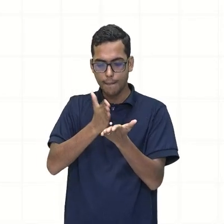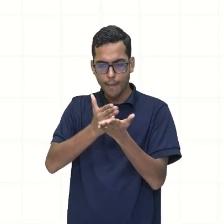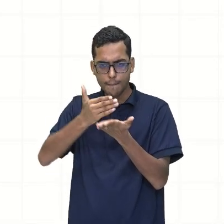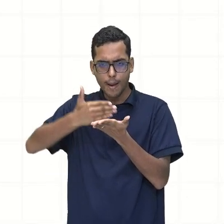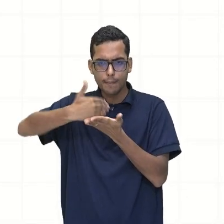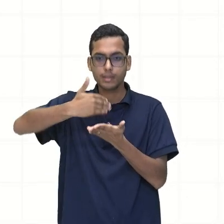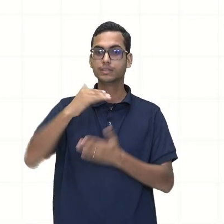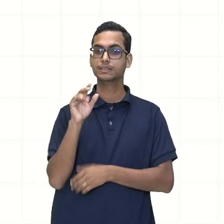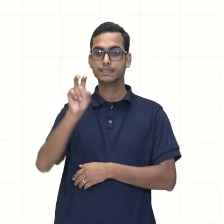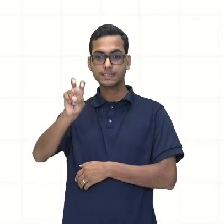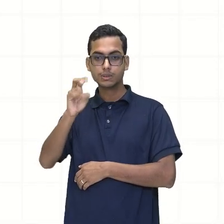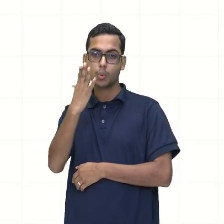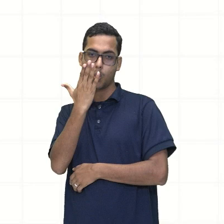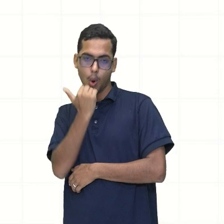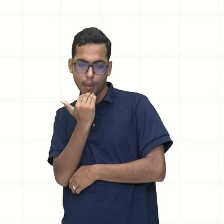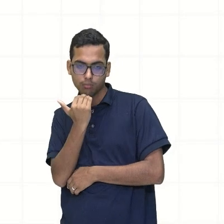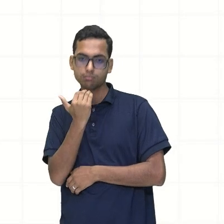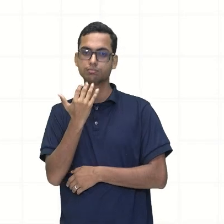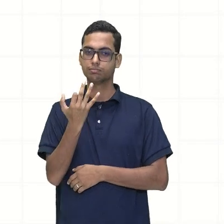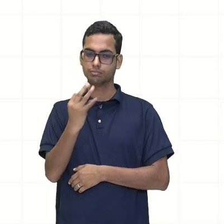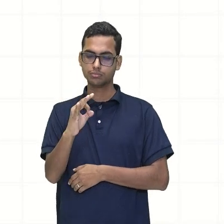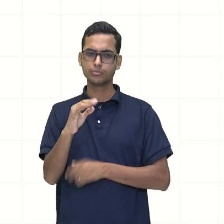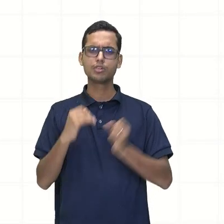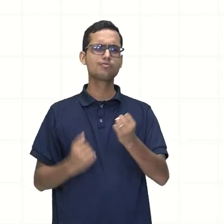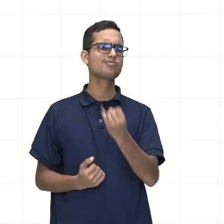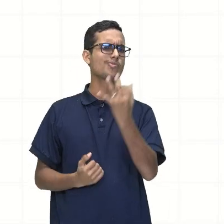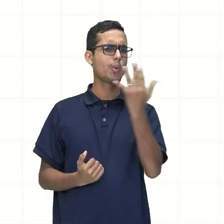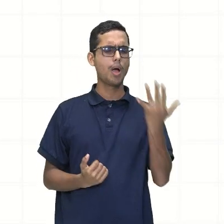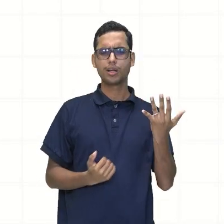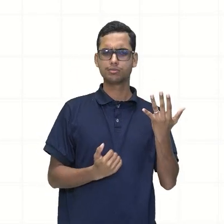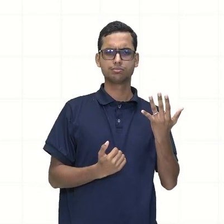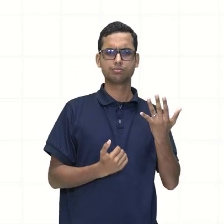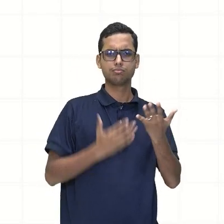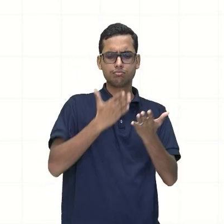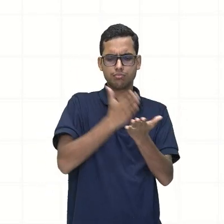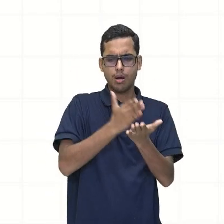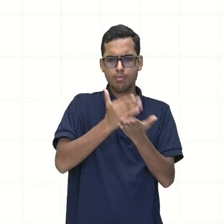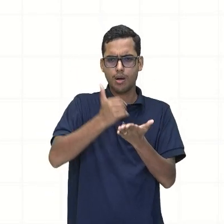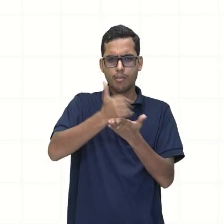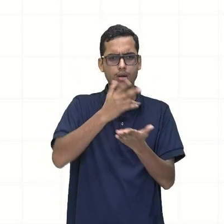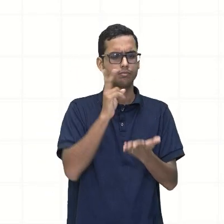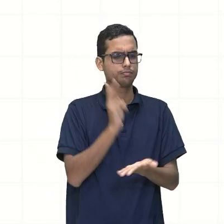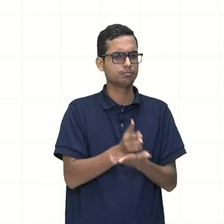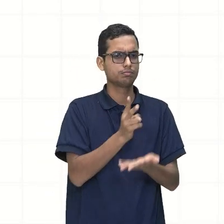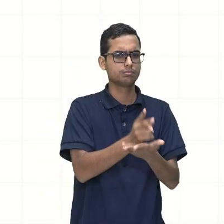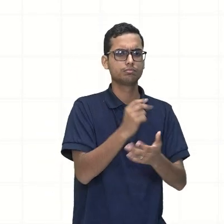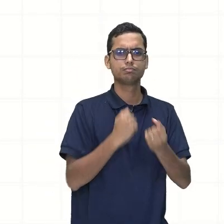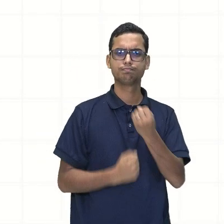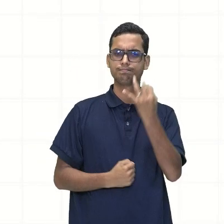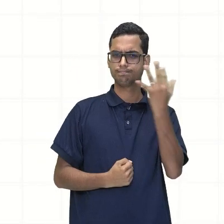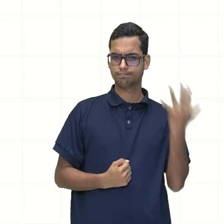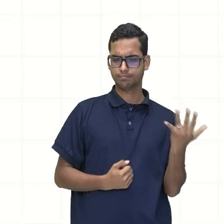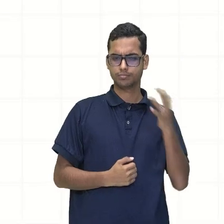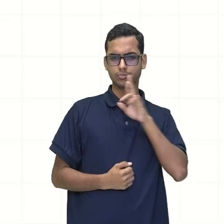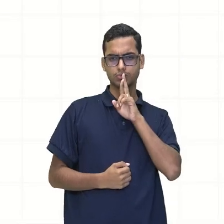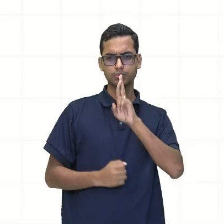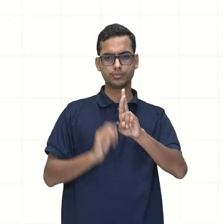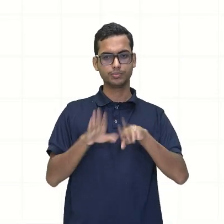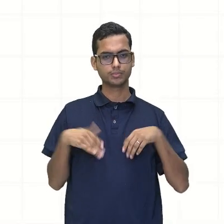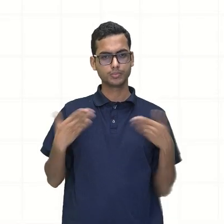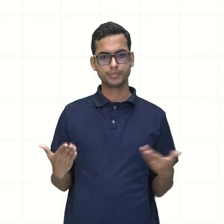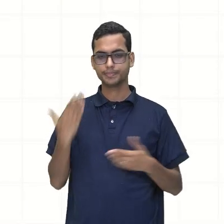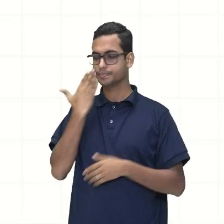comeram 5, quantos pedaços sobraram, né? Então, qual é a resposta aqui, né? Eu vou colocar esse R aqui de resposta.